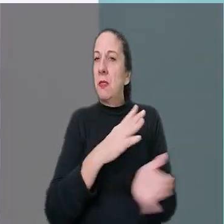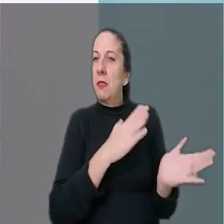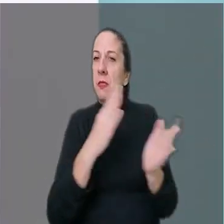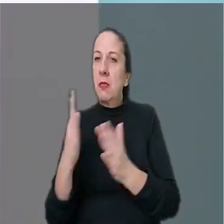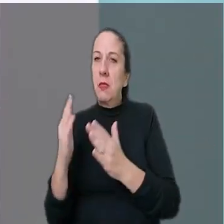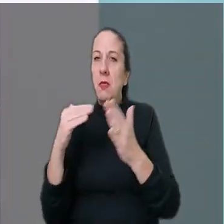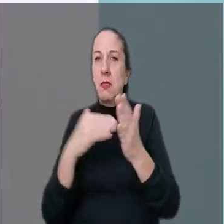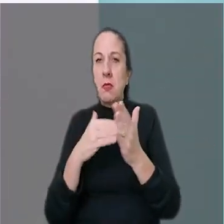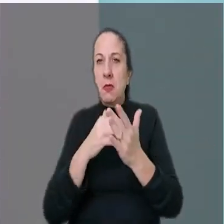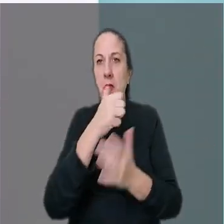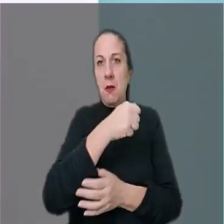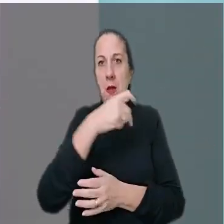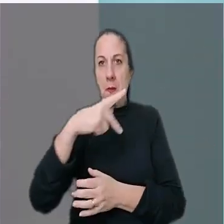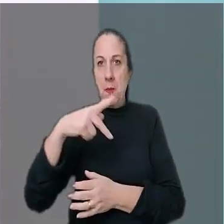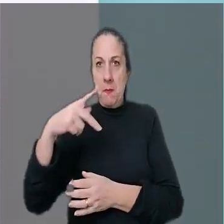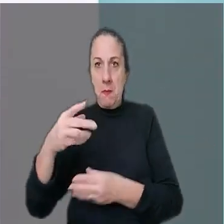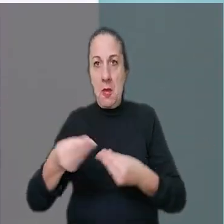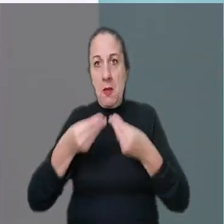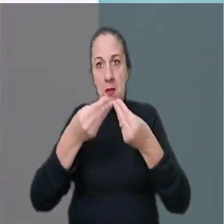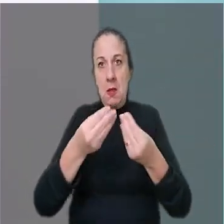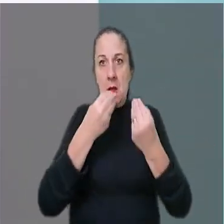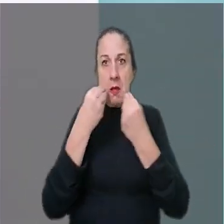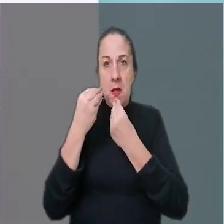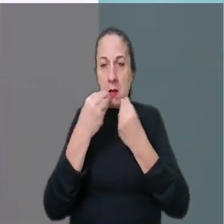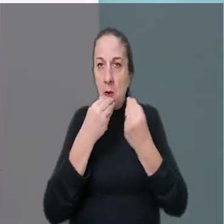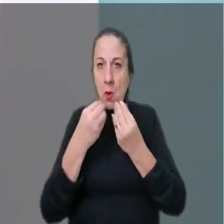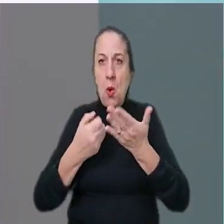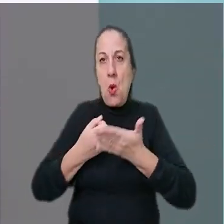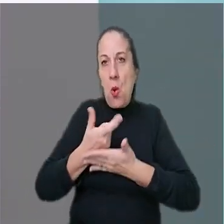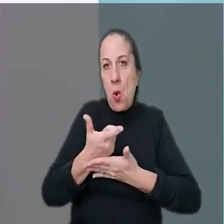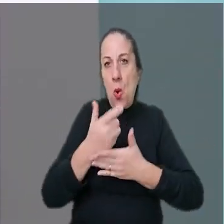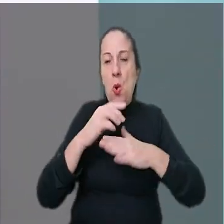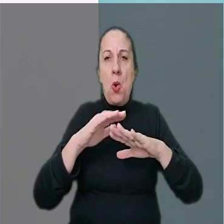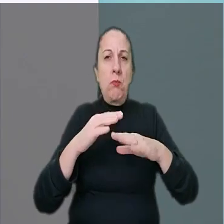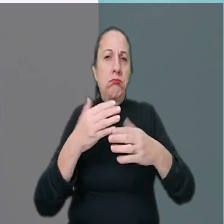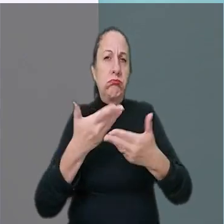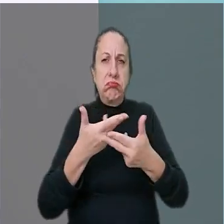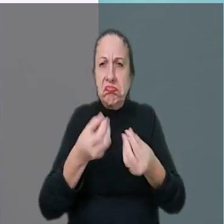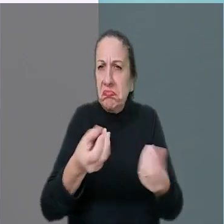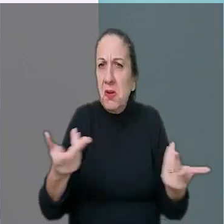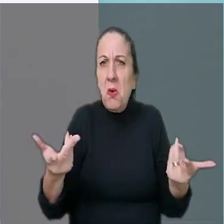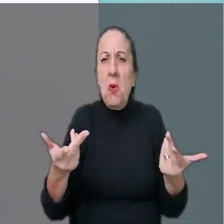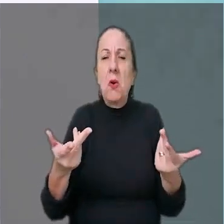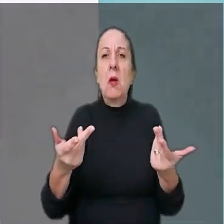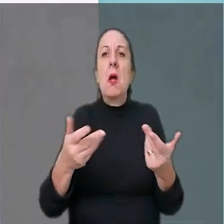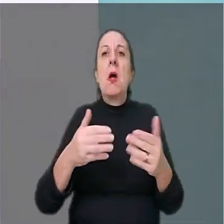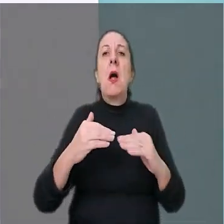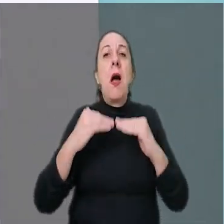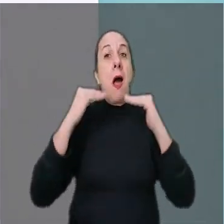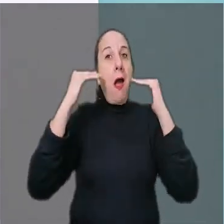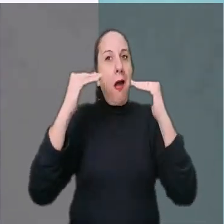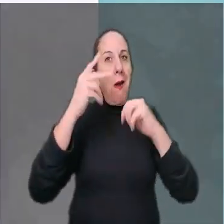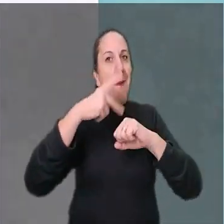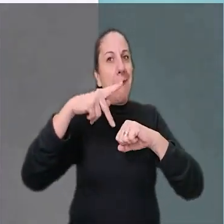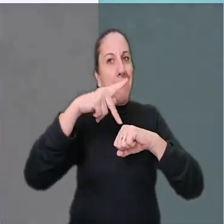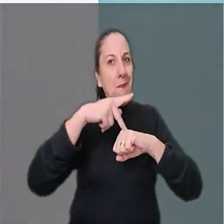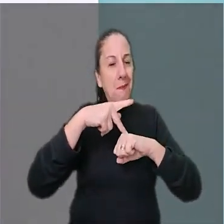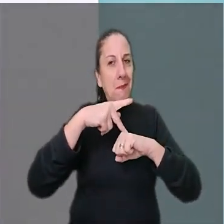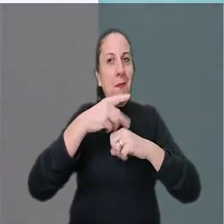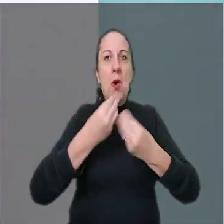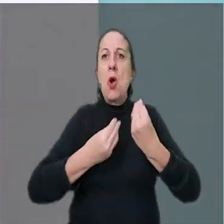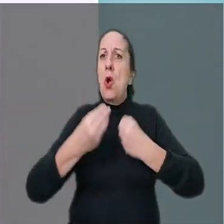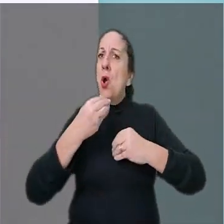Já tem algum tempo que grandes aplicativos de entrega de alimentação, compras, transporte, entre outros, estão em alta no